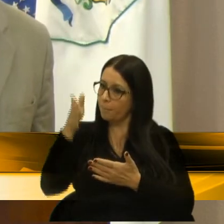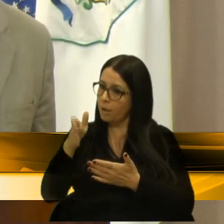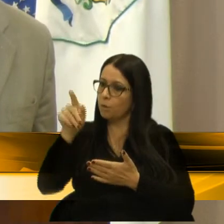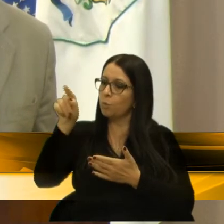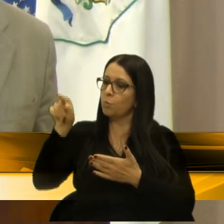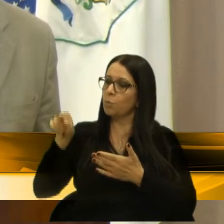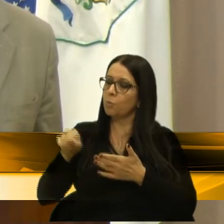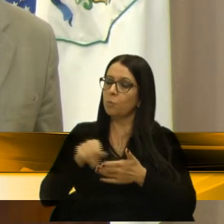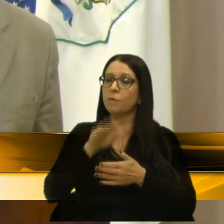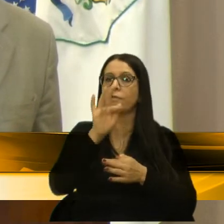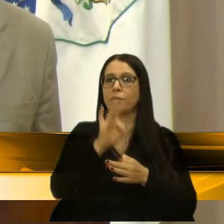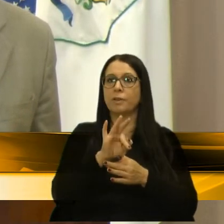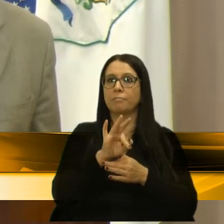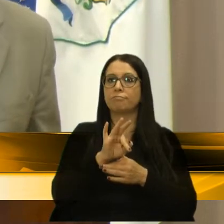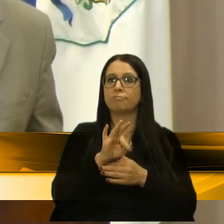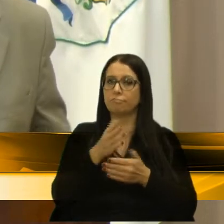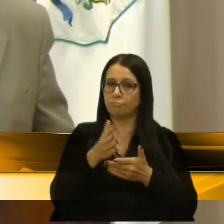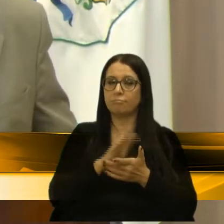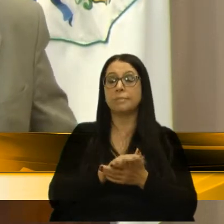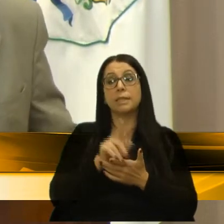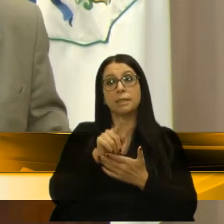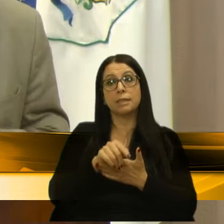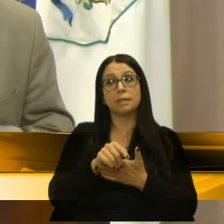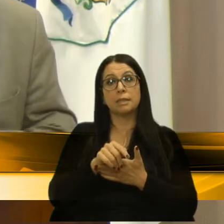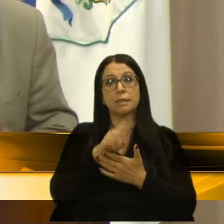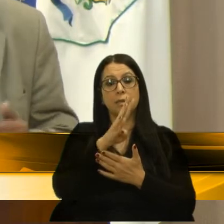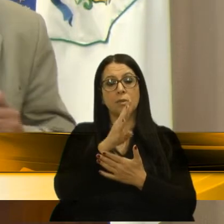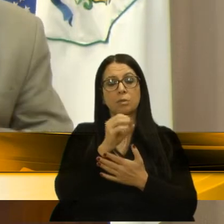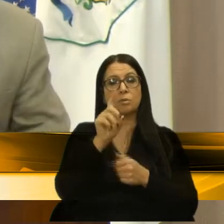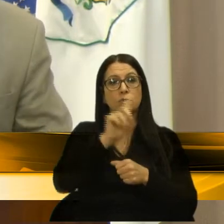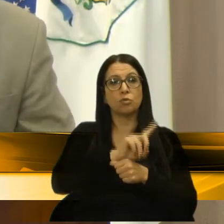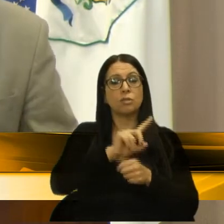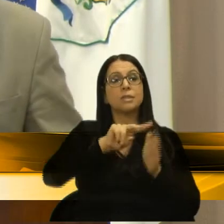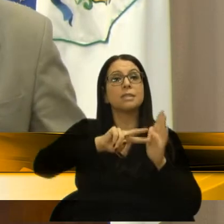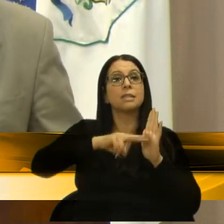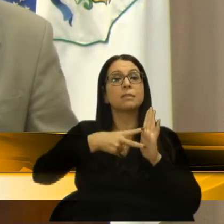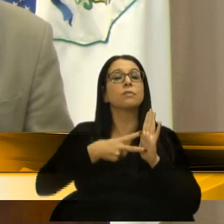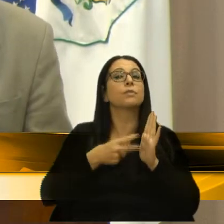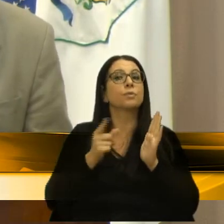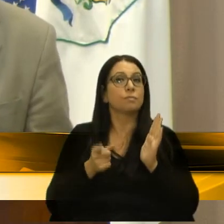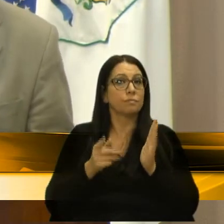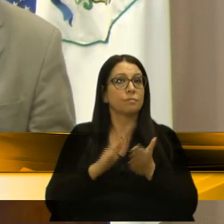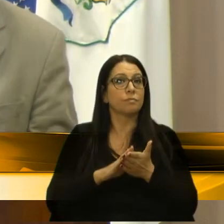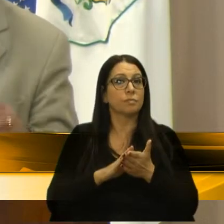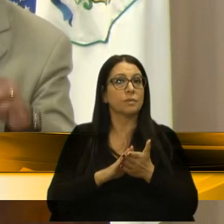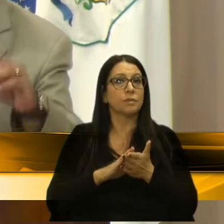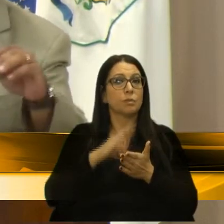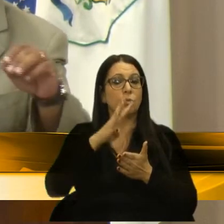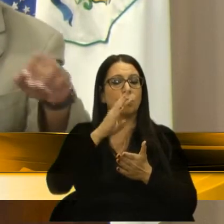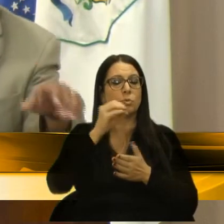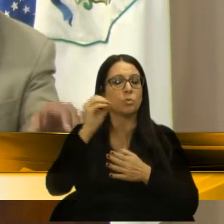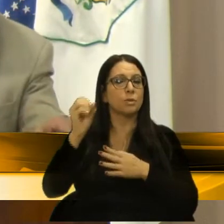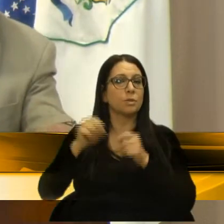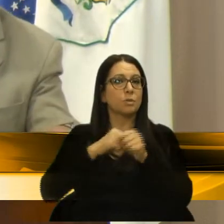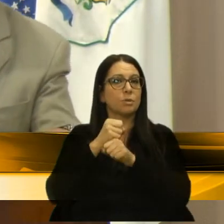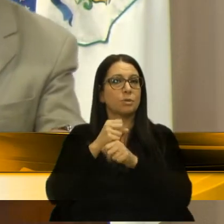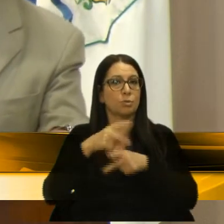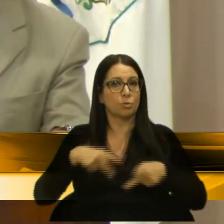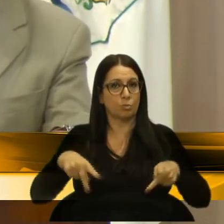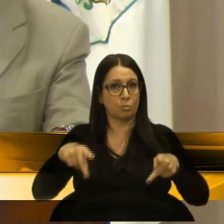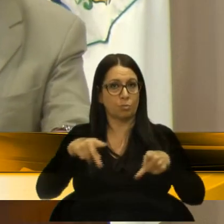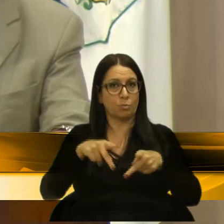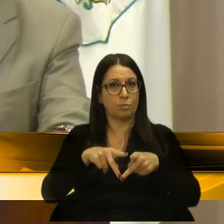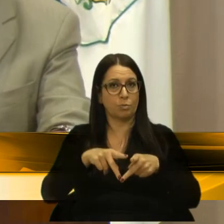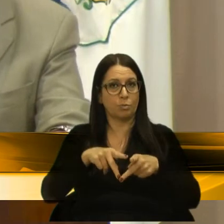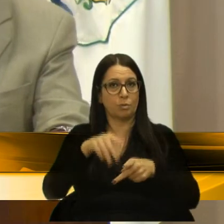Ao pó voltaremos. E a Quaresma significa 400 anos do povo